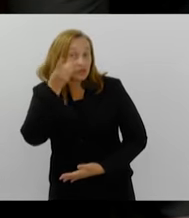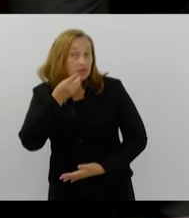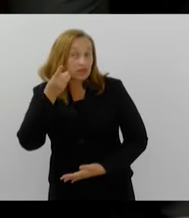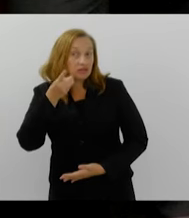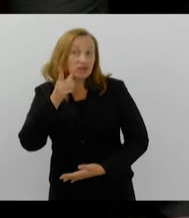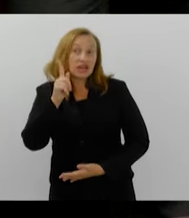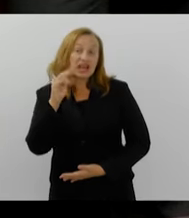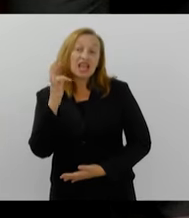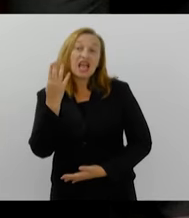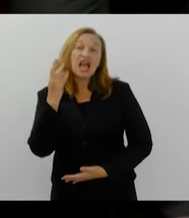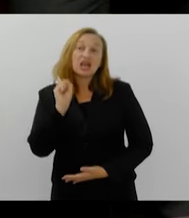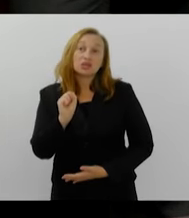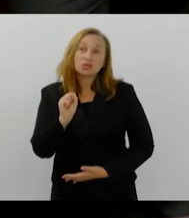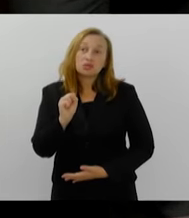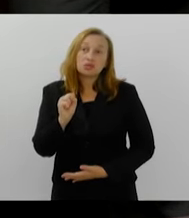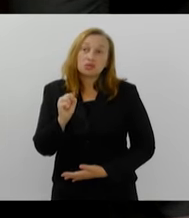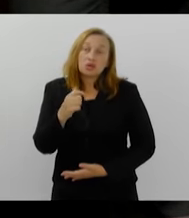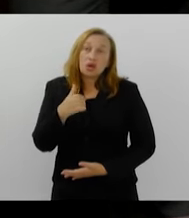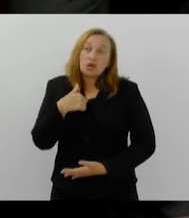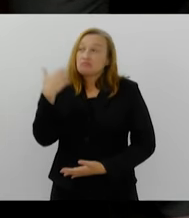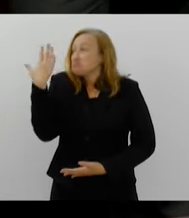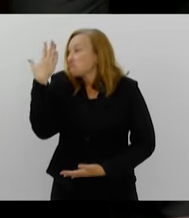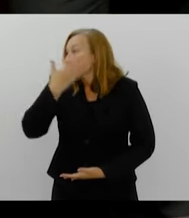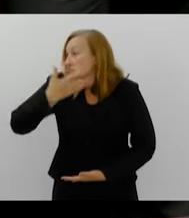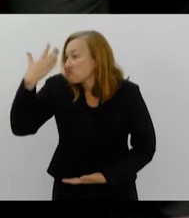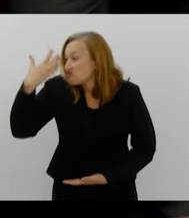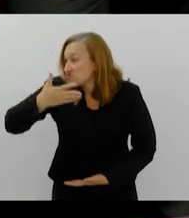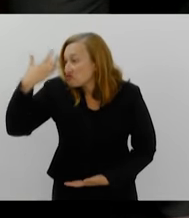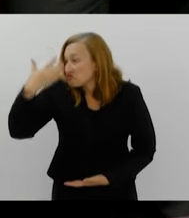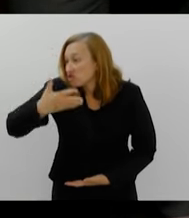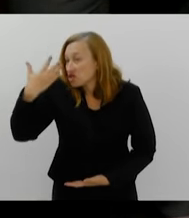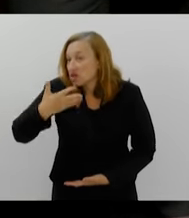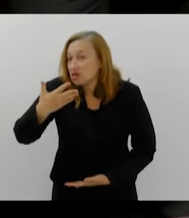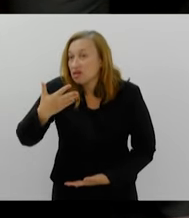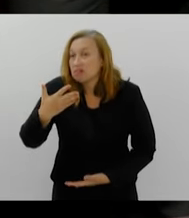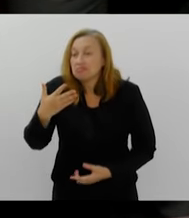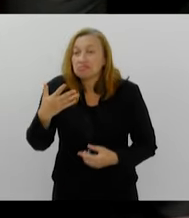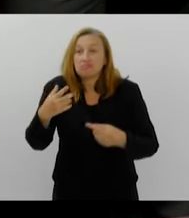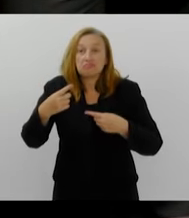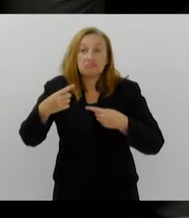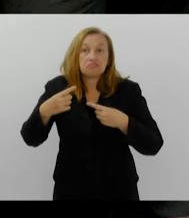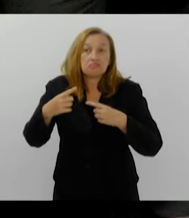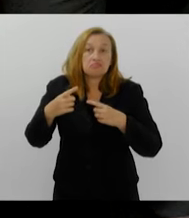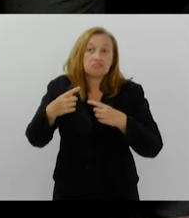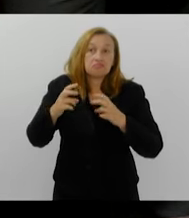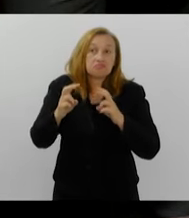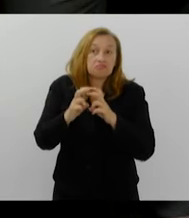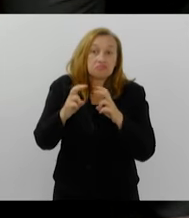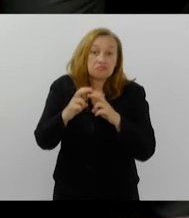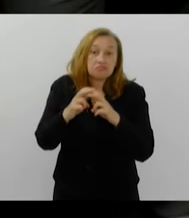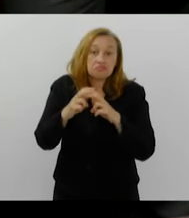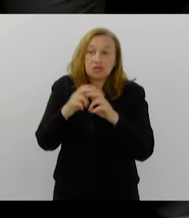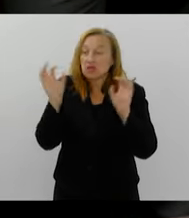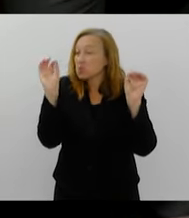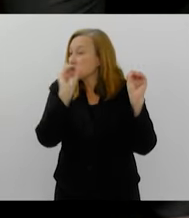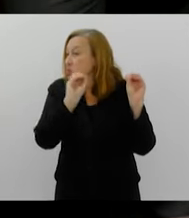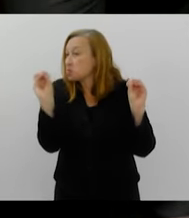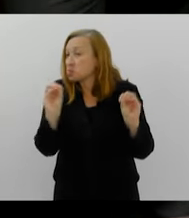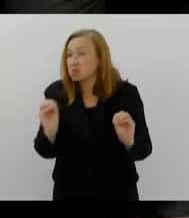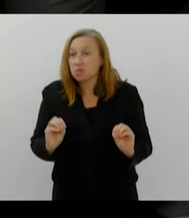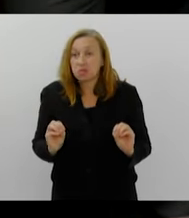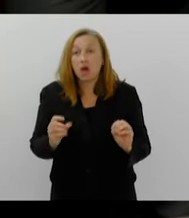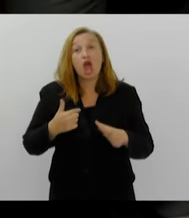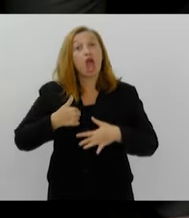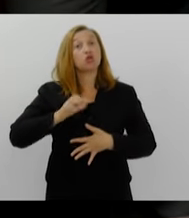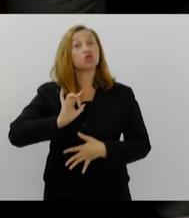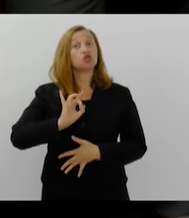Galeasso, eu não vi em nenhum instante qualquer bate-boca, qualquer xingamento, qualquer ofensa. Eu